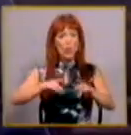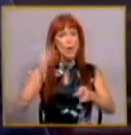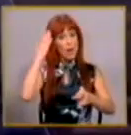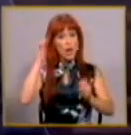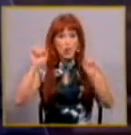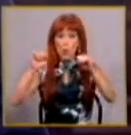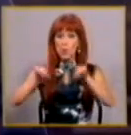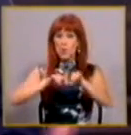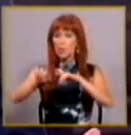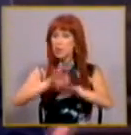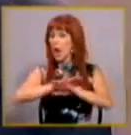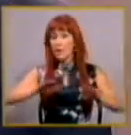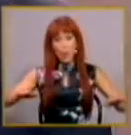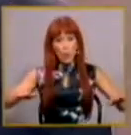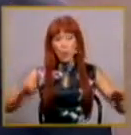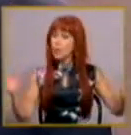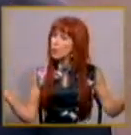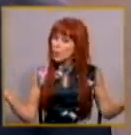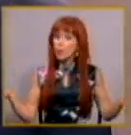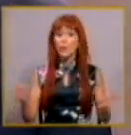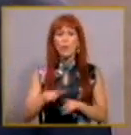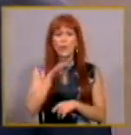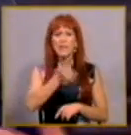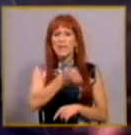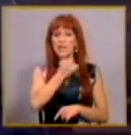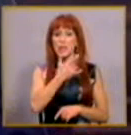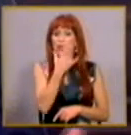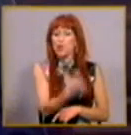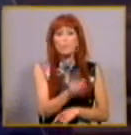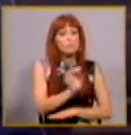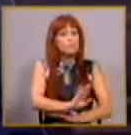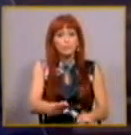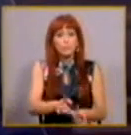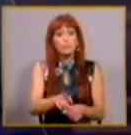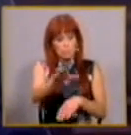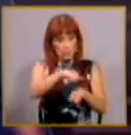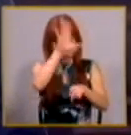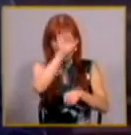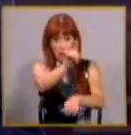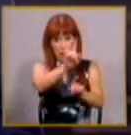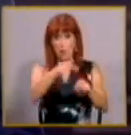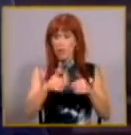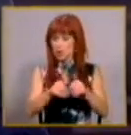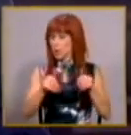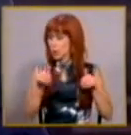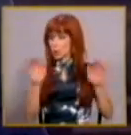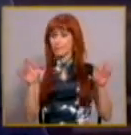esse consenso político acabou, foi, digamos, uma decisão unilateral do governo. Sim. Nós